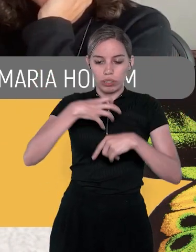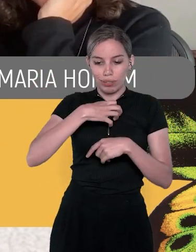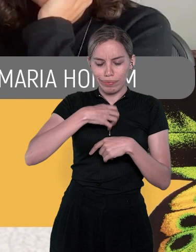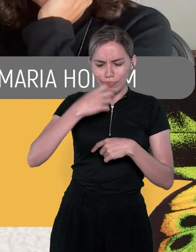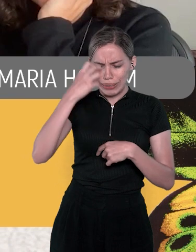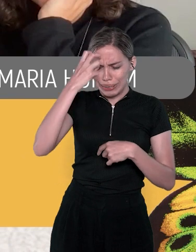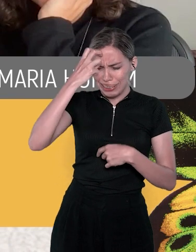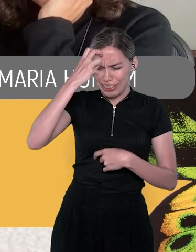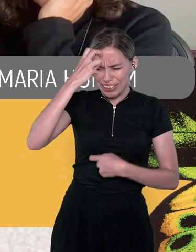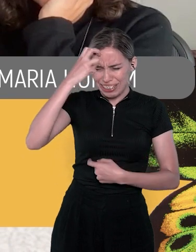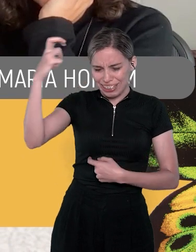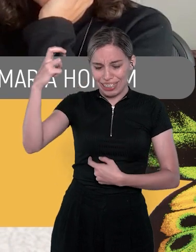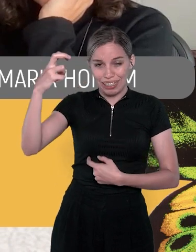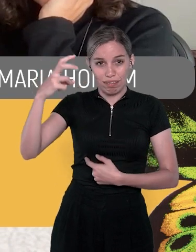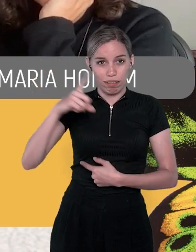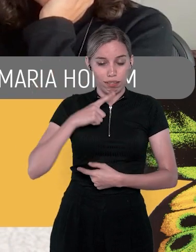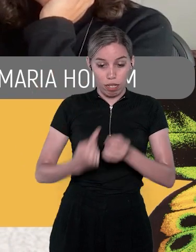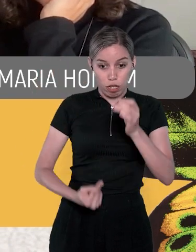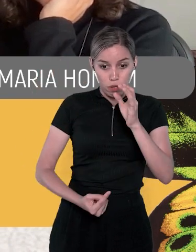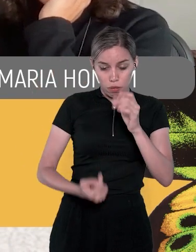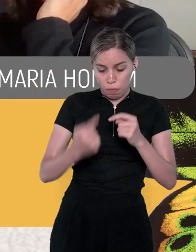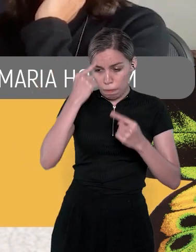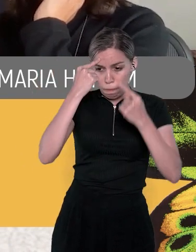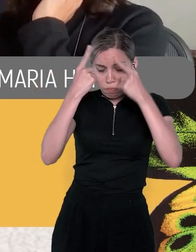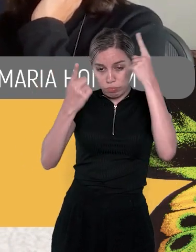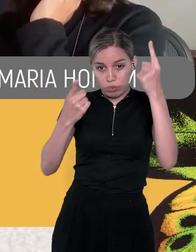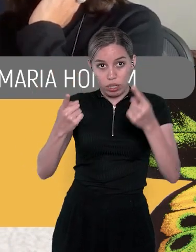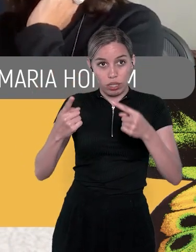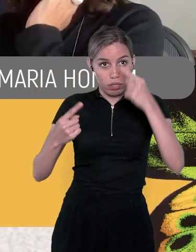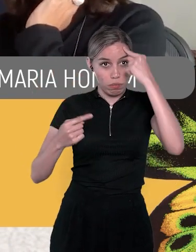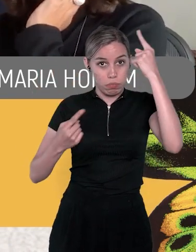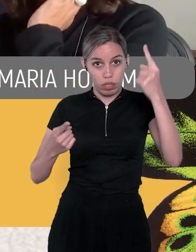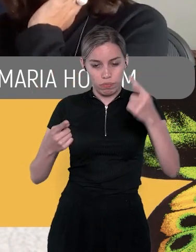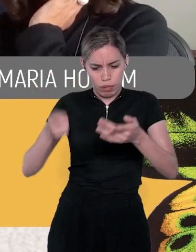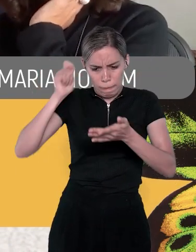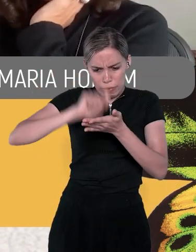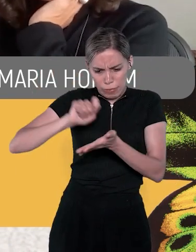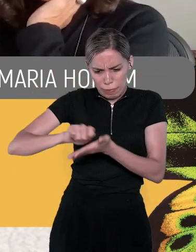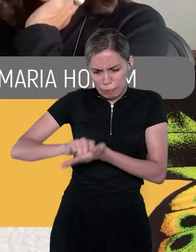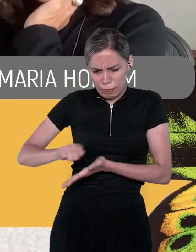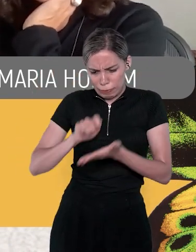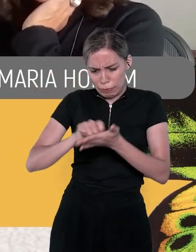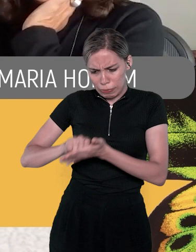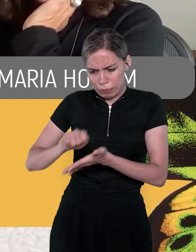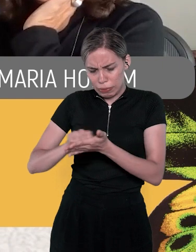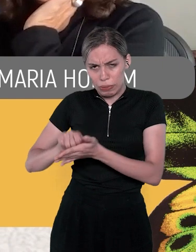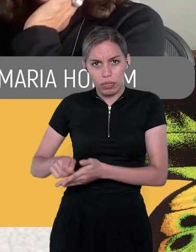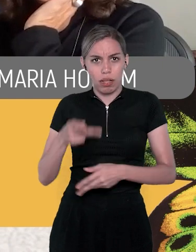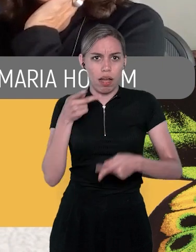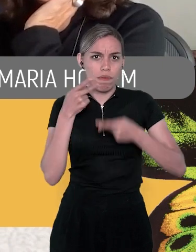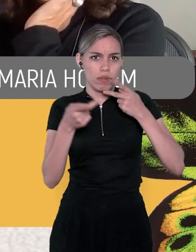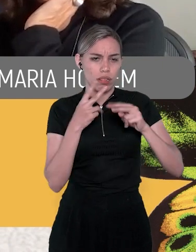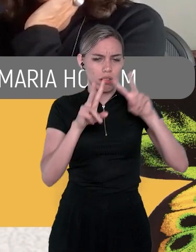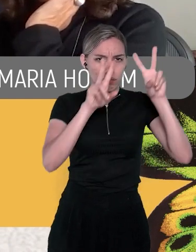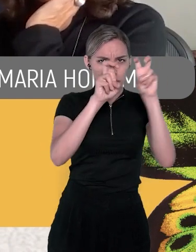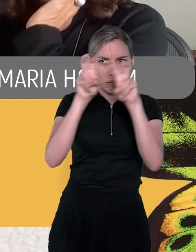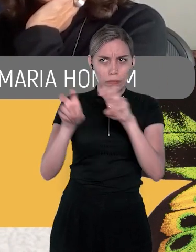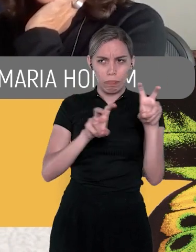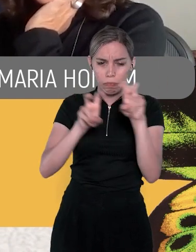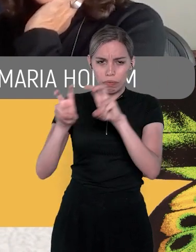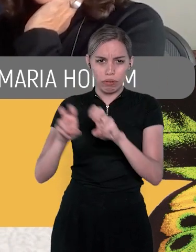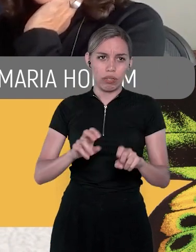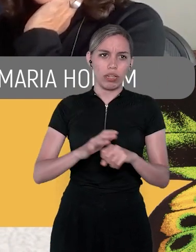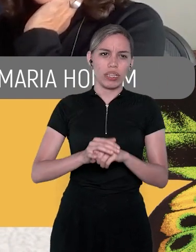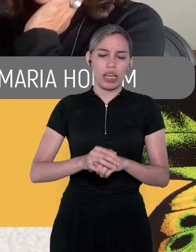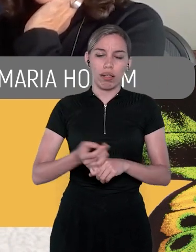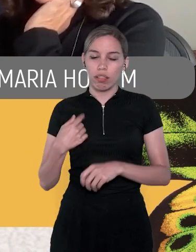sentir tão inteligente e produzir tantas ideias que eu ficava freneticamente tomando notas, sabe, falando sem